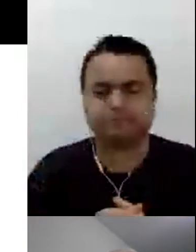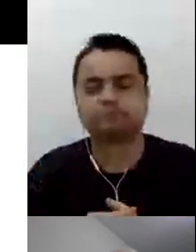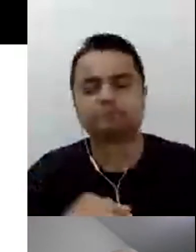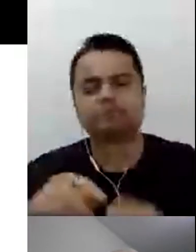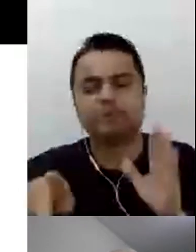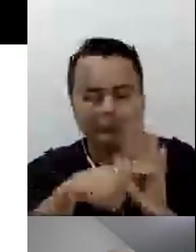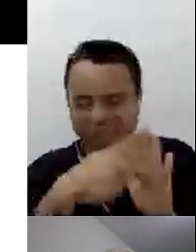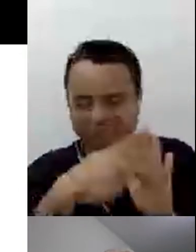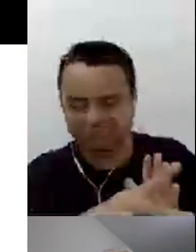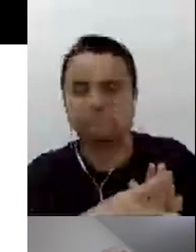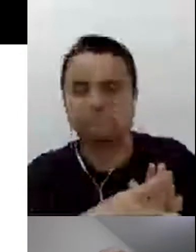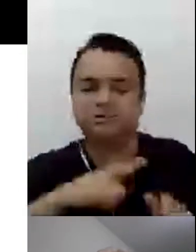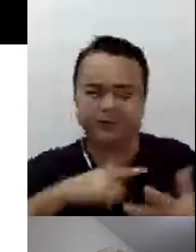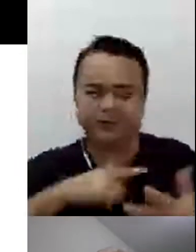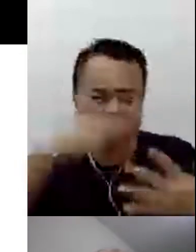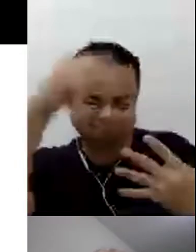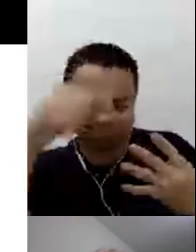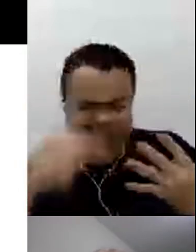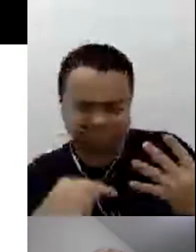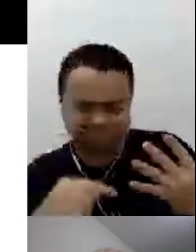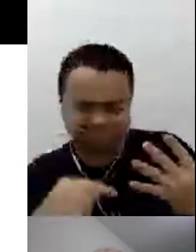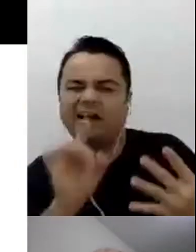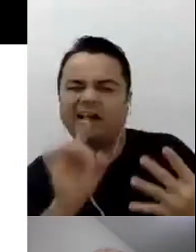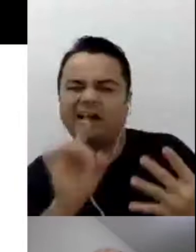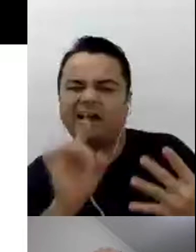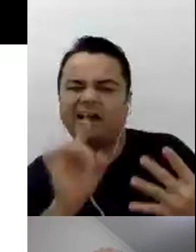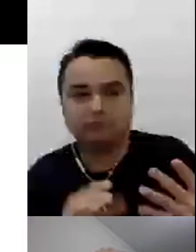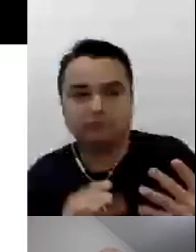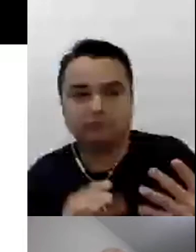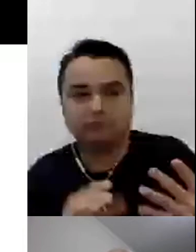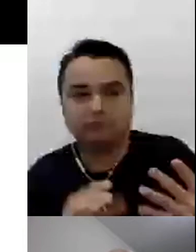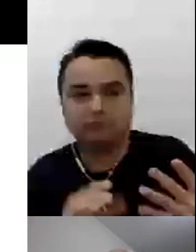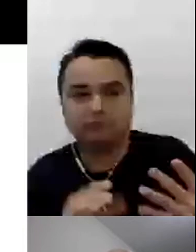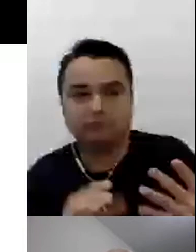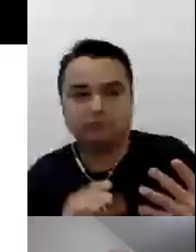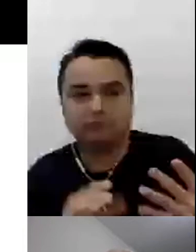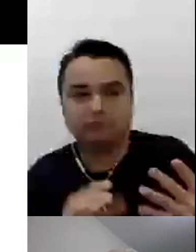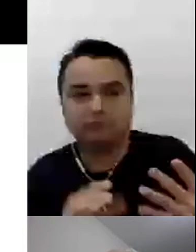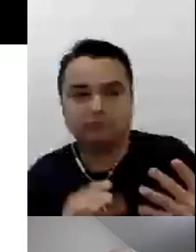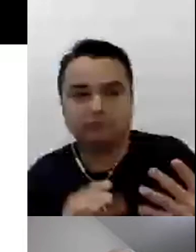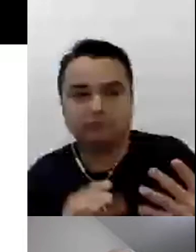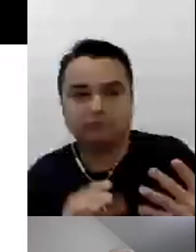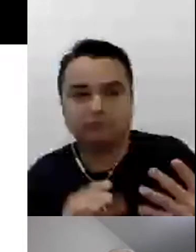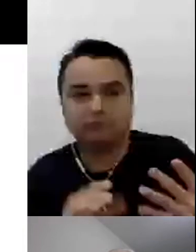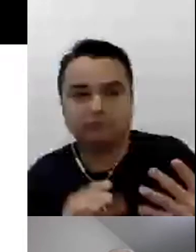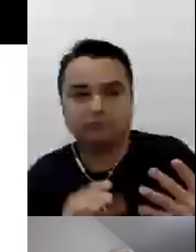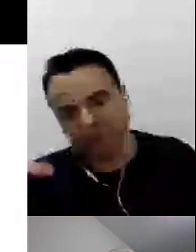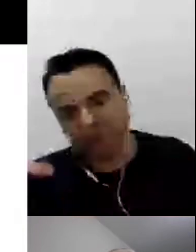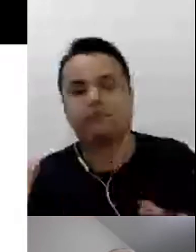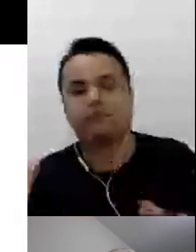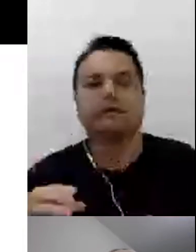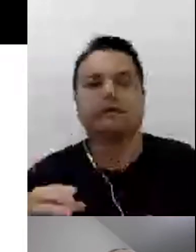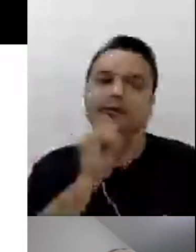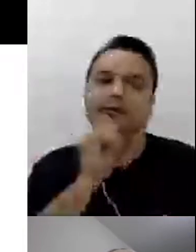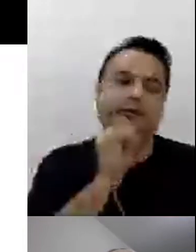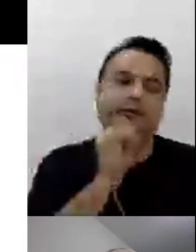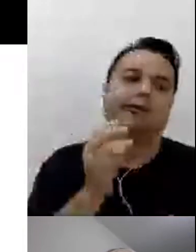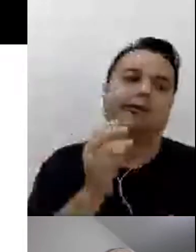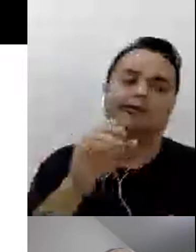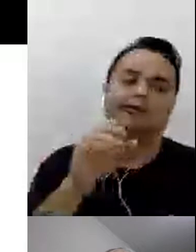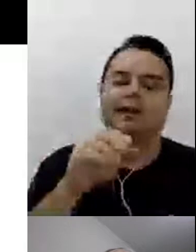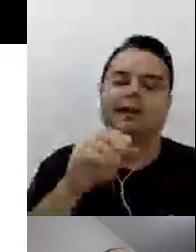características individuais de cada produto. Então, esse produto foi feito em Curitiba, no dia tal, com matéria-prima